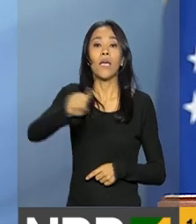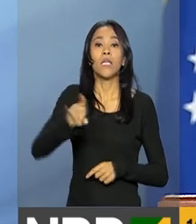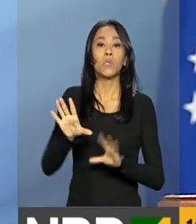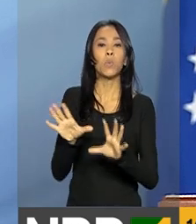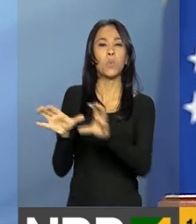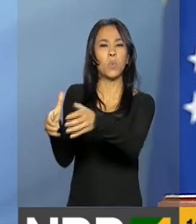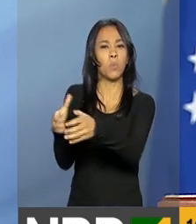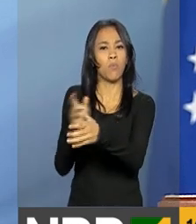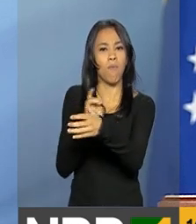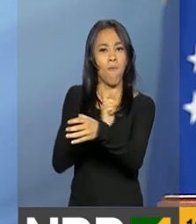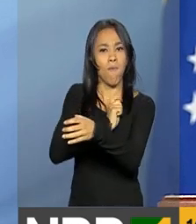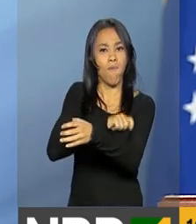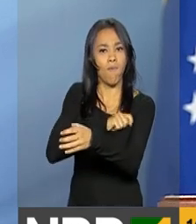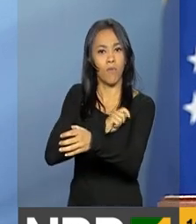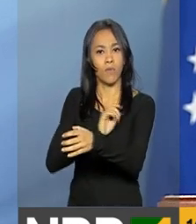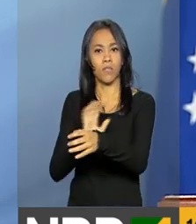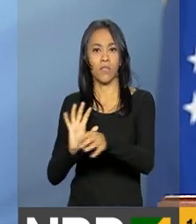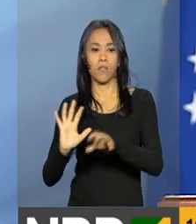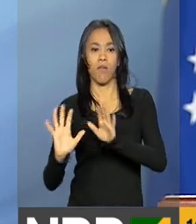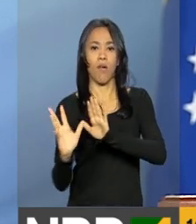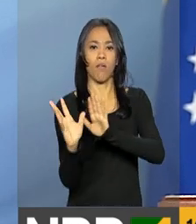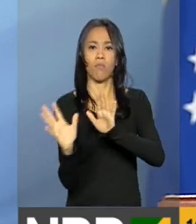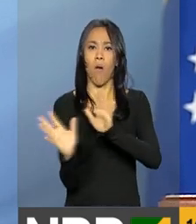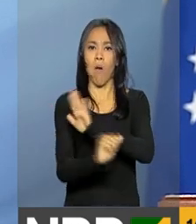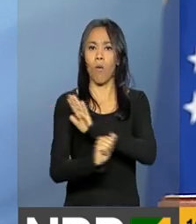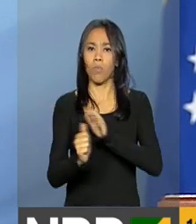povo as nossas cidades.